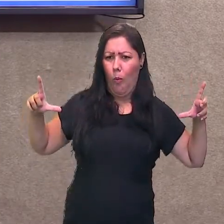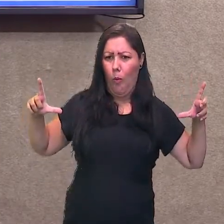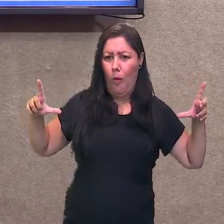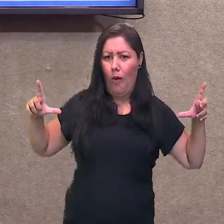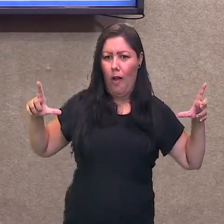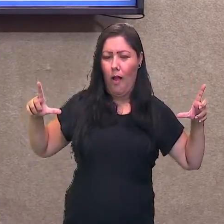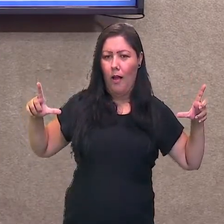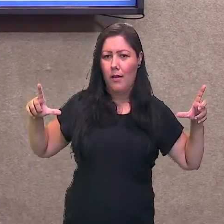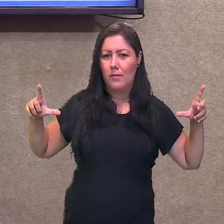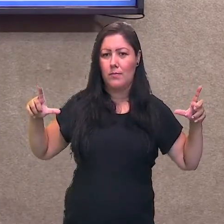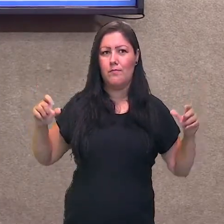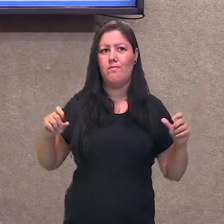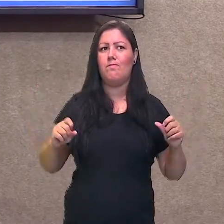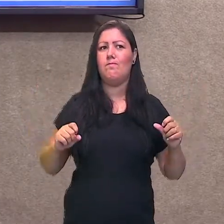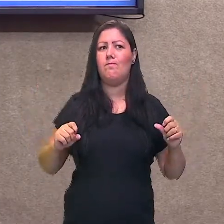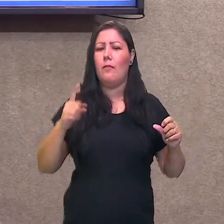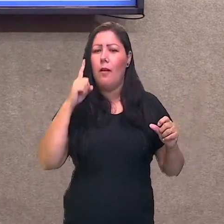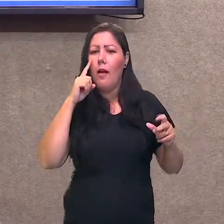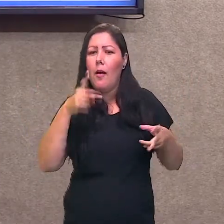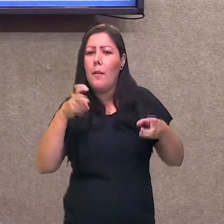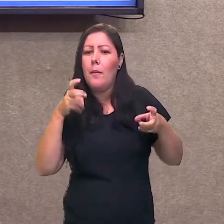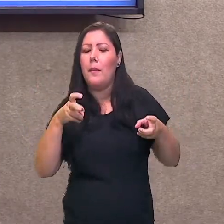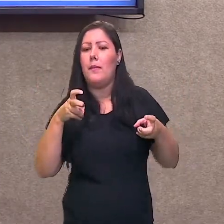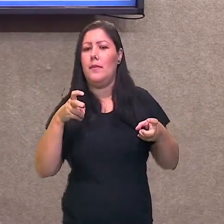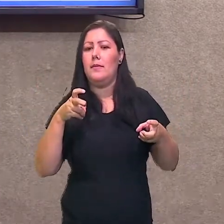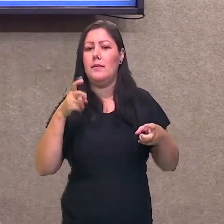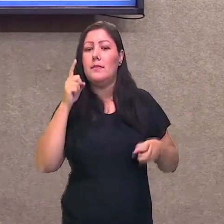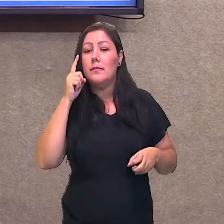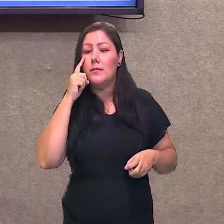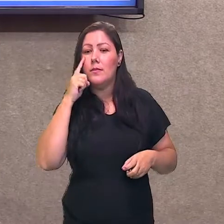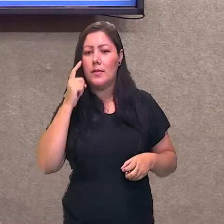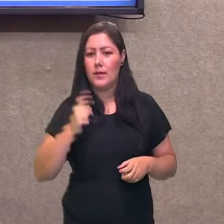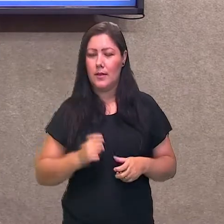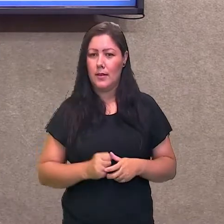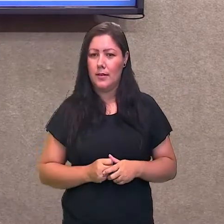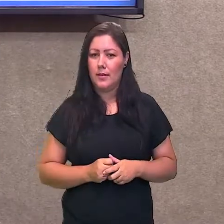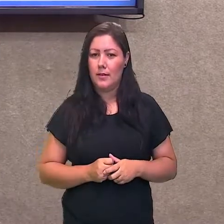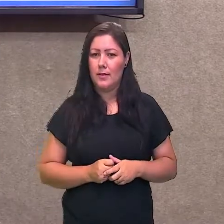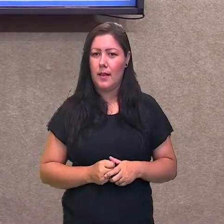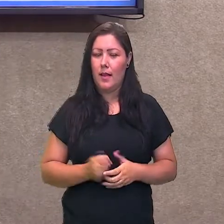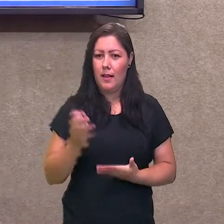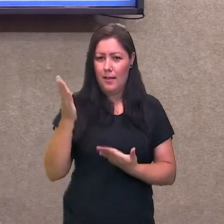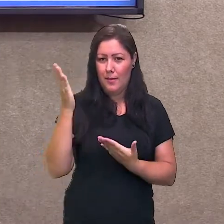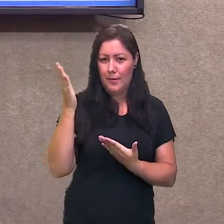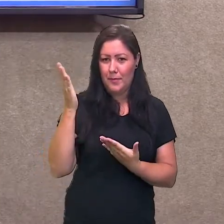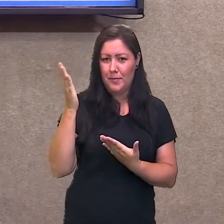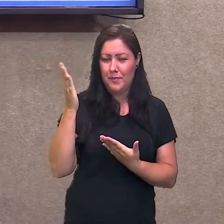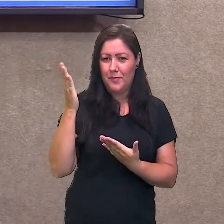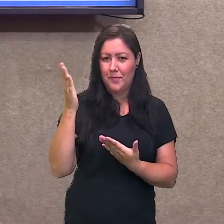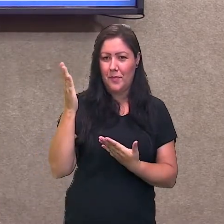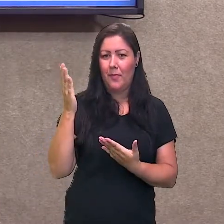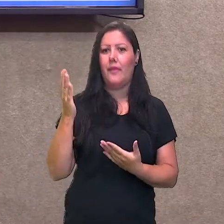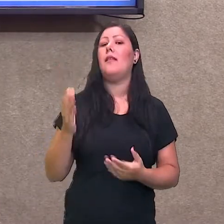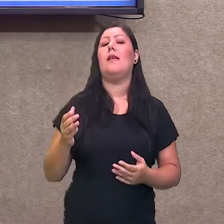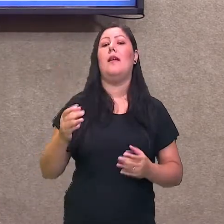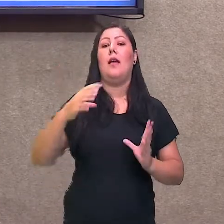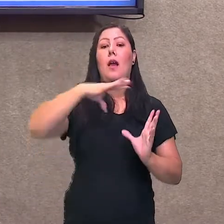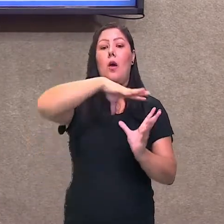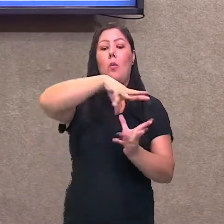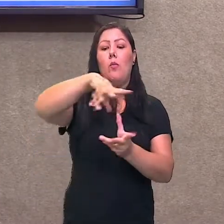interessante. Esse mapa mundi, o objetivo dele é mostrar os maiores países do